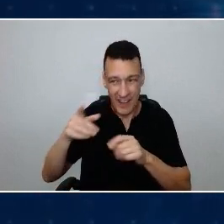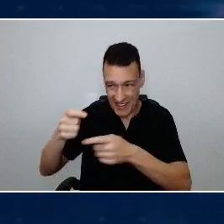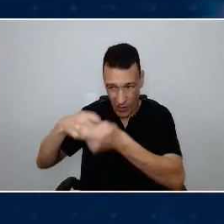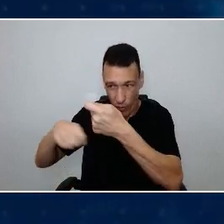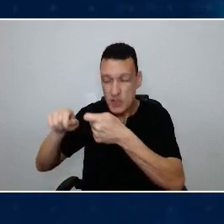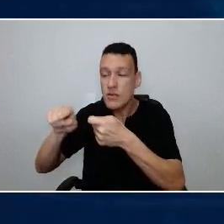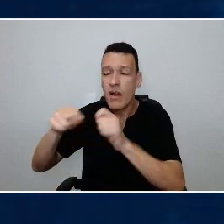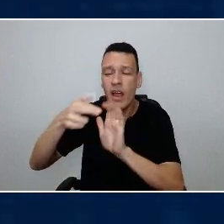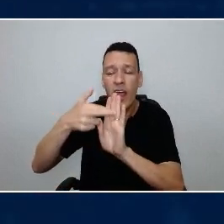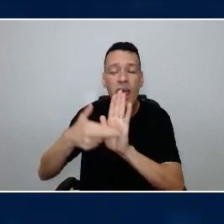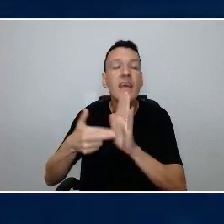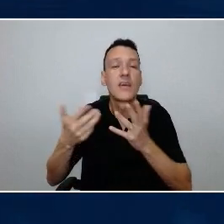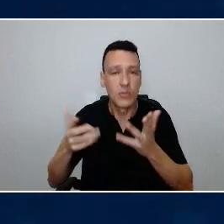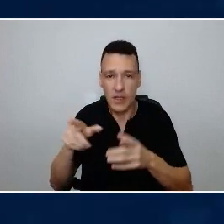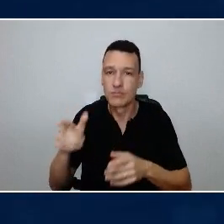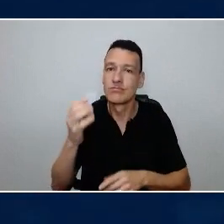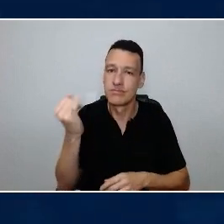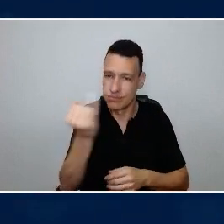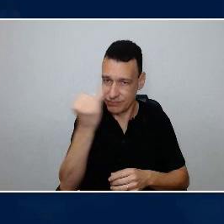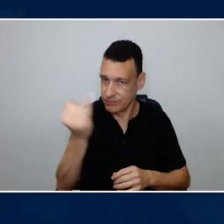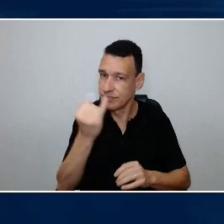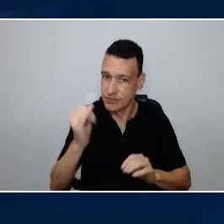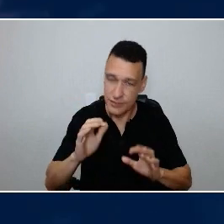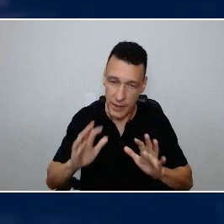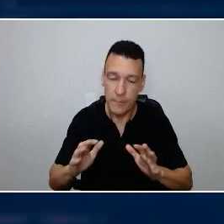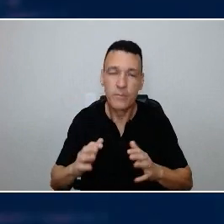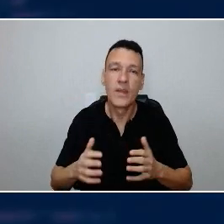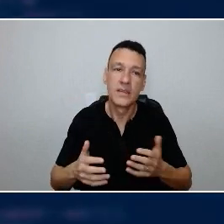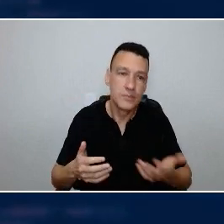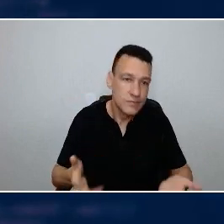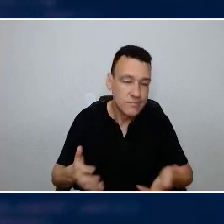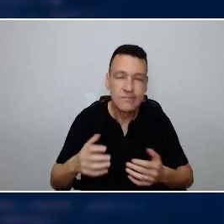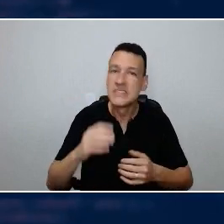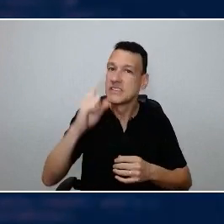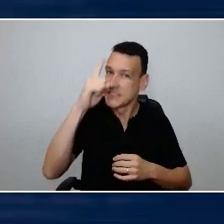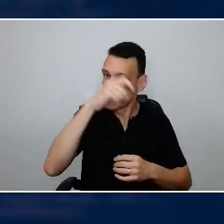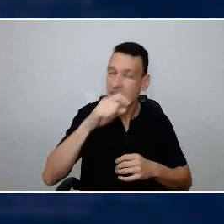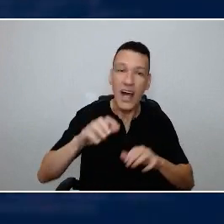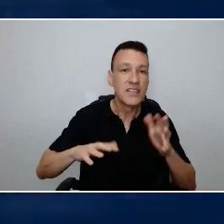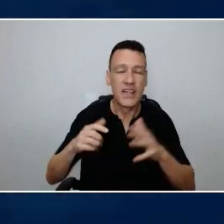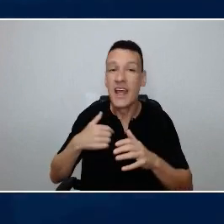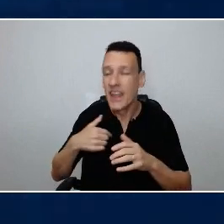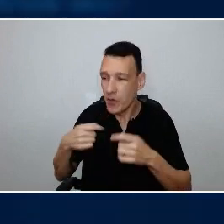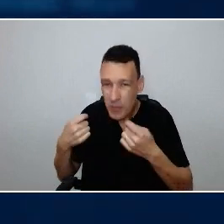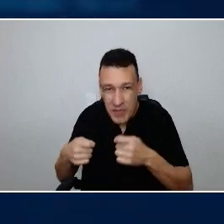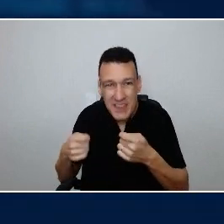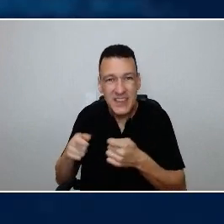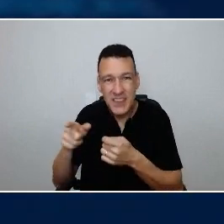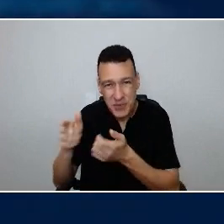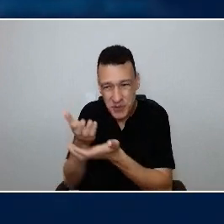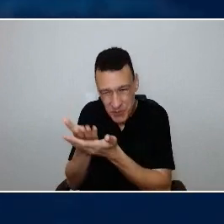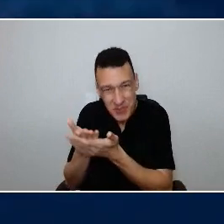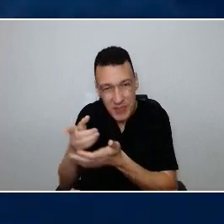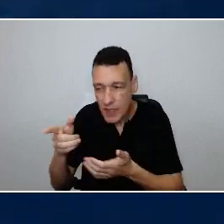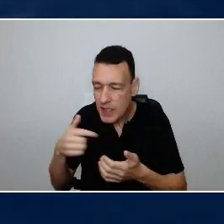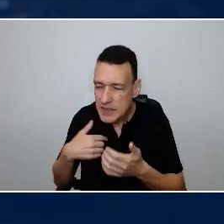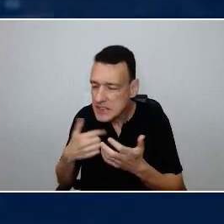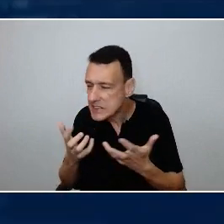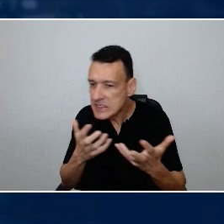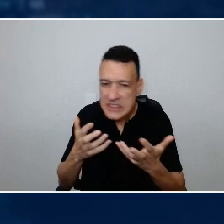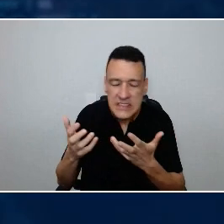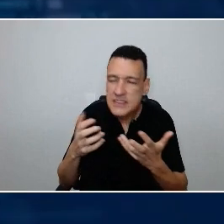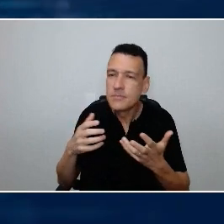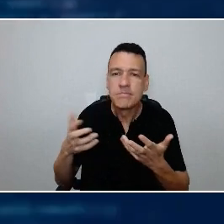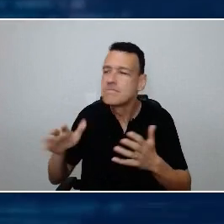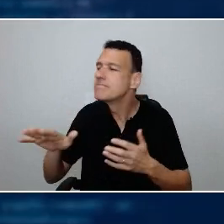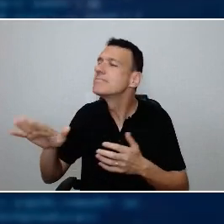trabalho eu confesso que até para mim a hora que eu ia pegar para extrair alguma coisa eu suava muito e chamava ajuda porque no final não dava conta eh